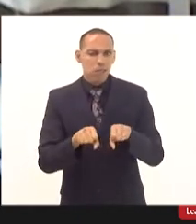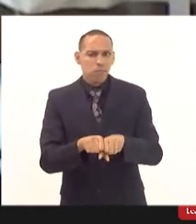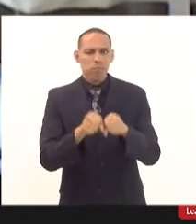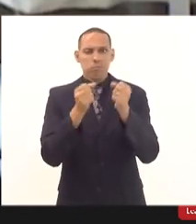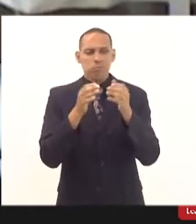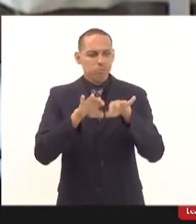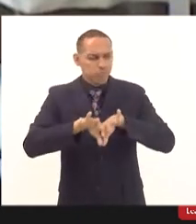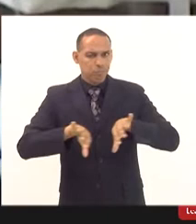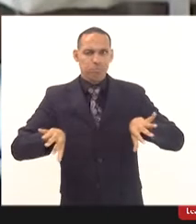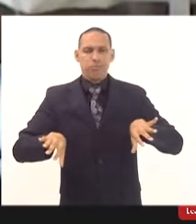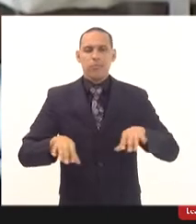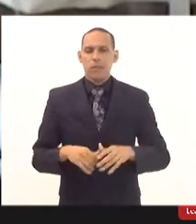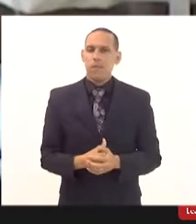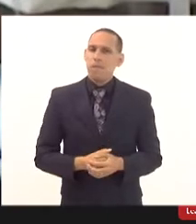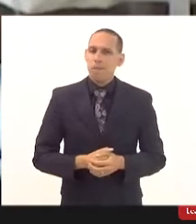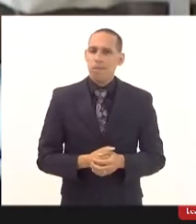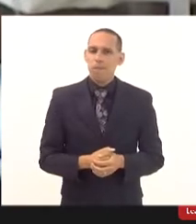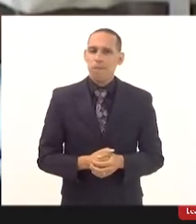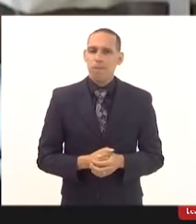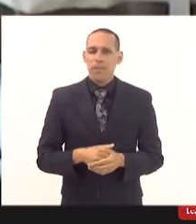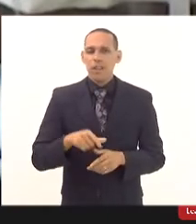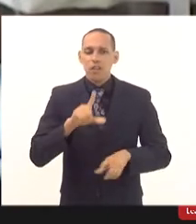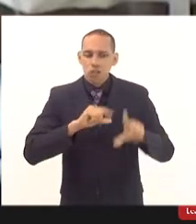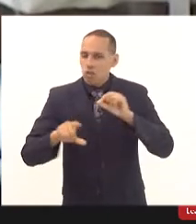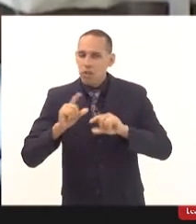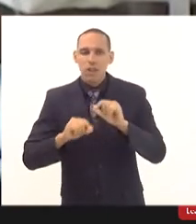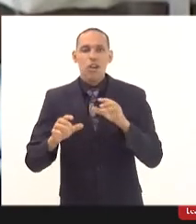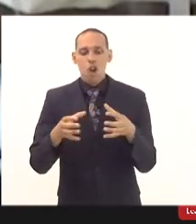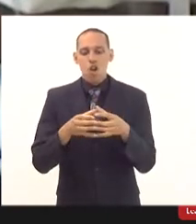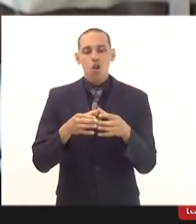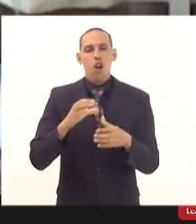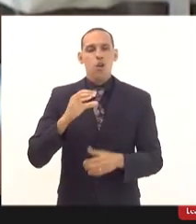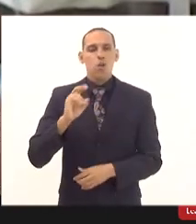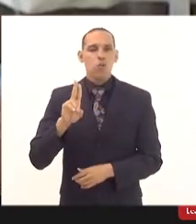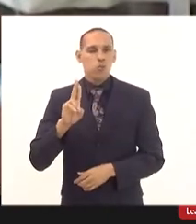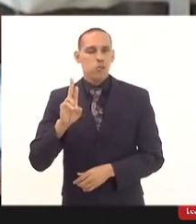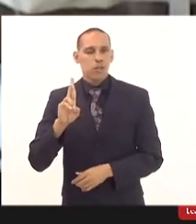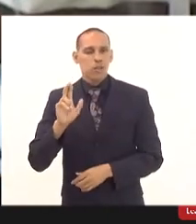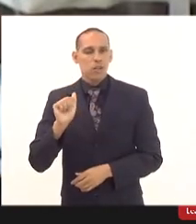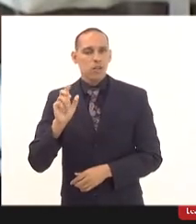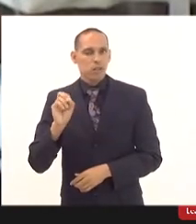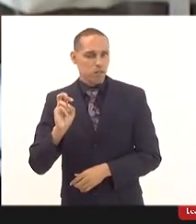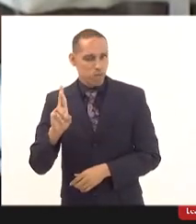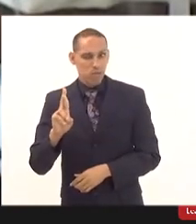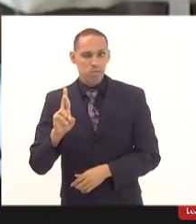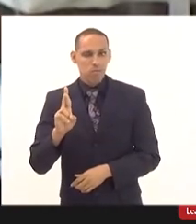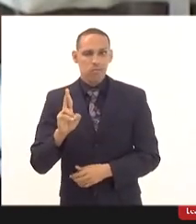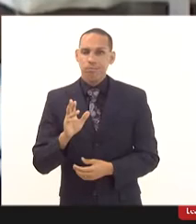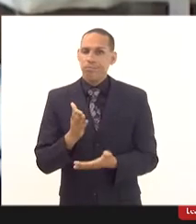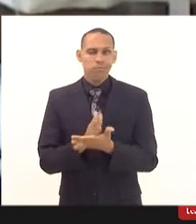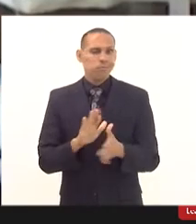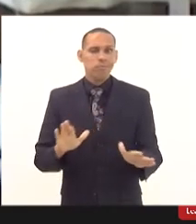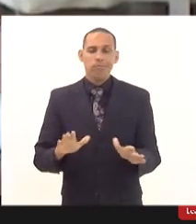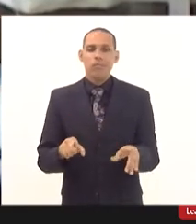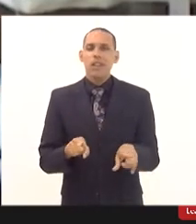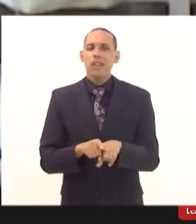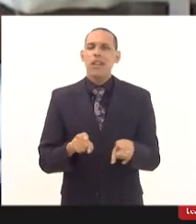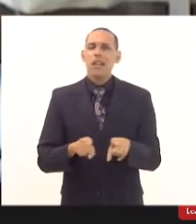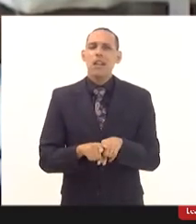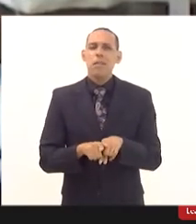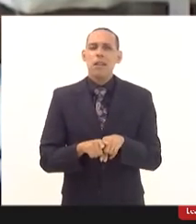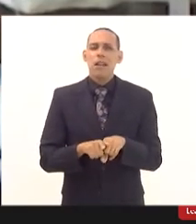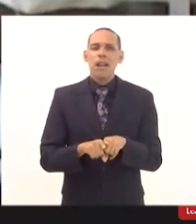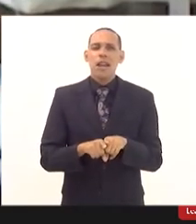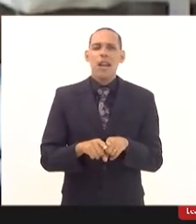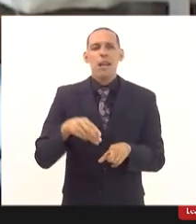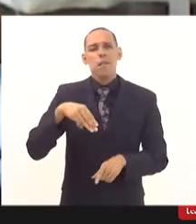da questão da da eleição via conselho curador é aparelho aprender minha mesa do total